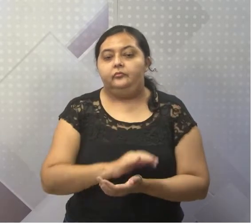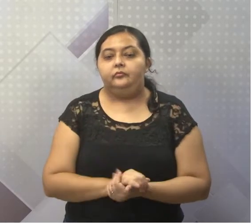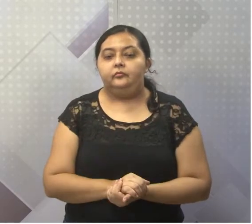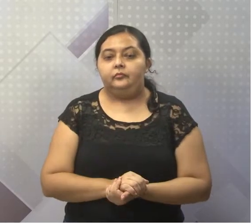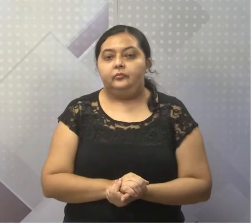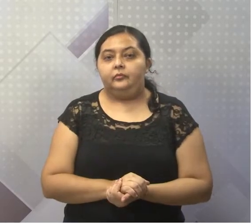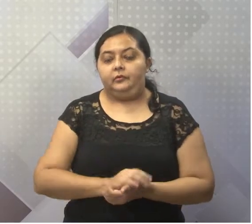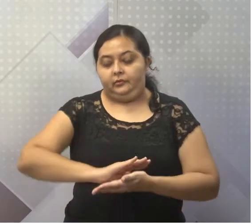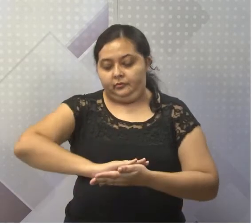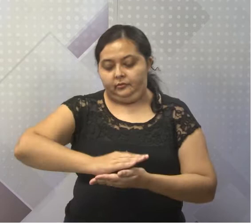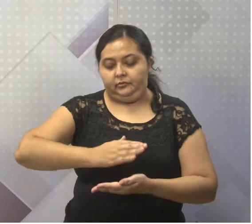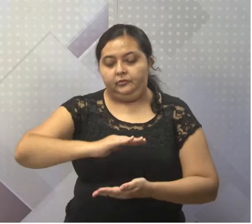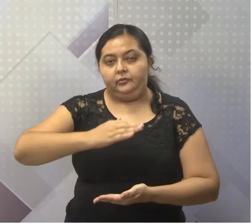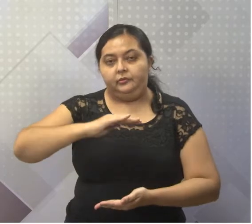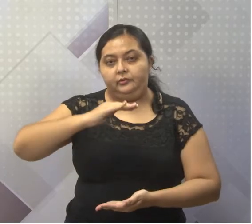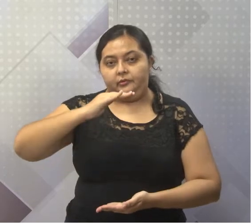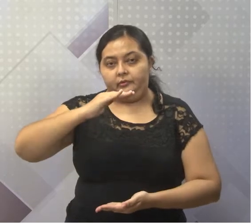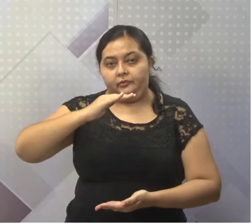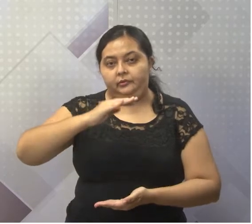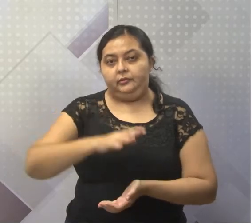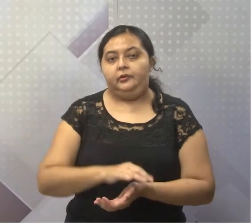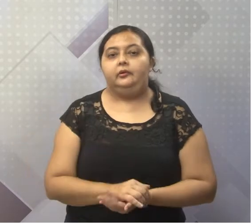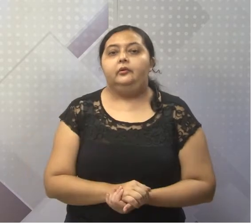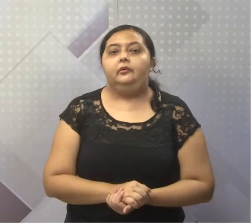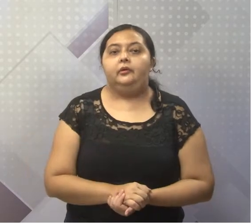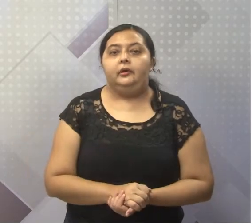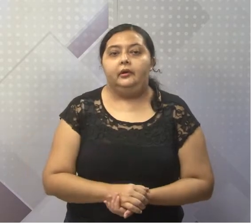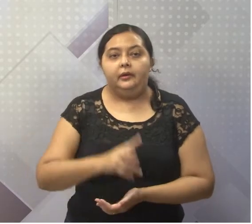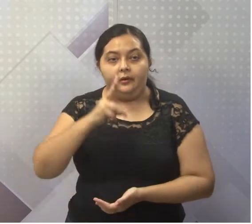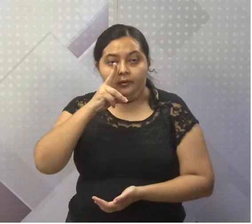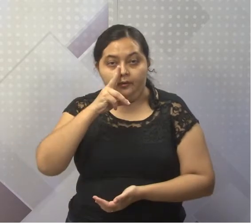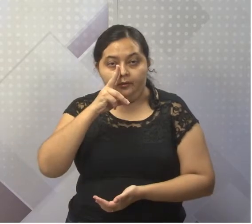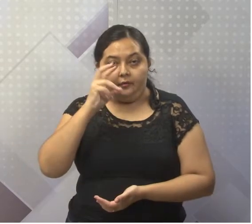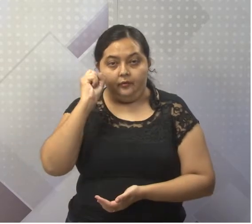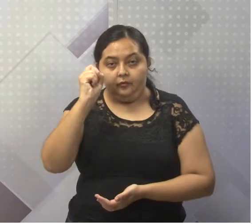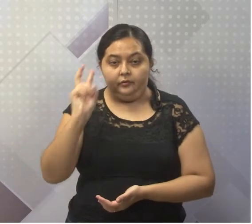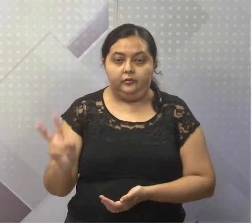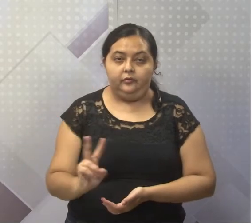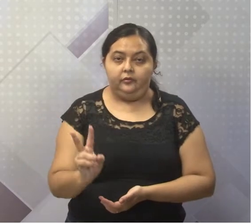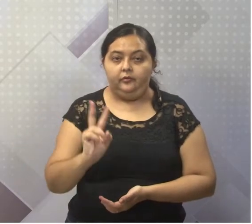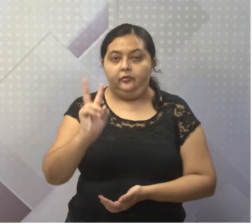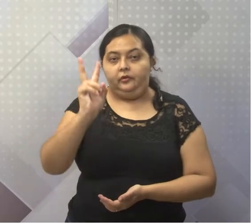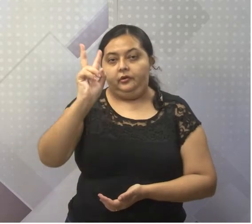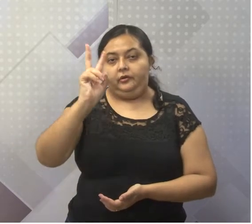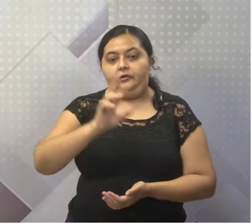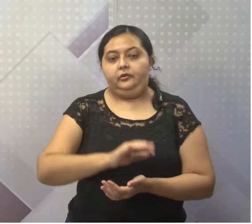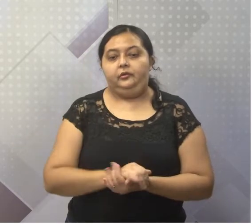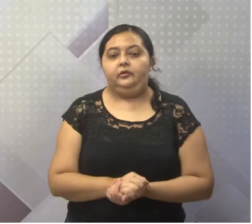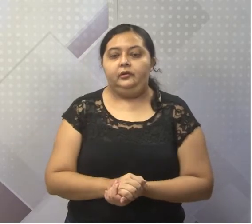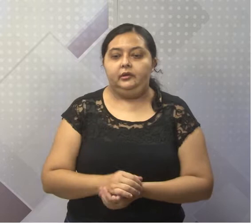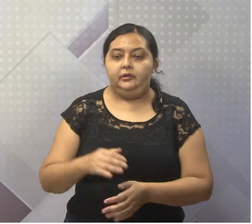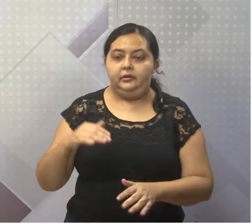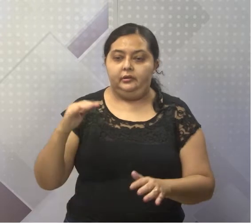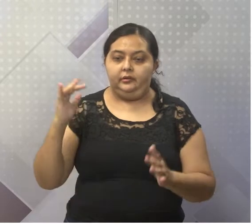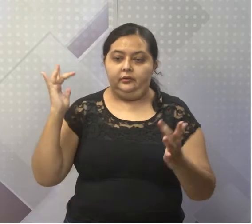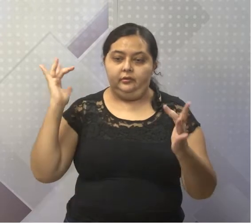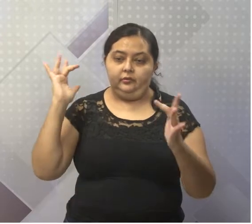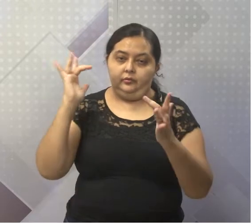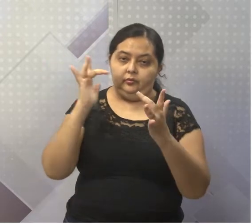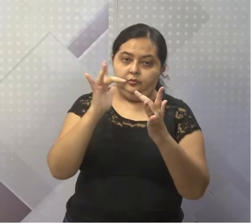chama-se renascimento em virtude da intensa valorização das referências da antiguidade